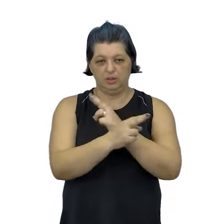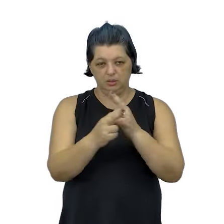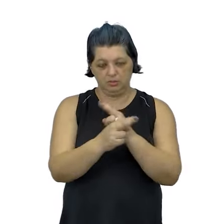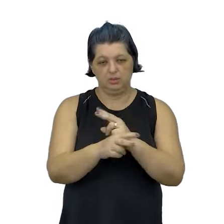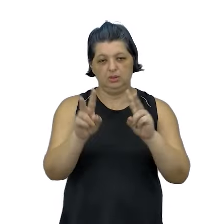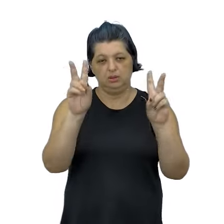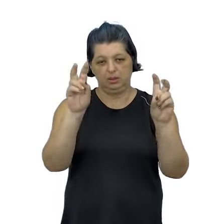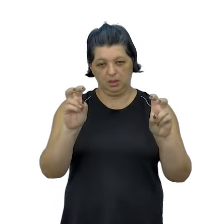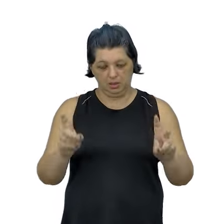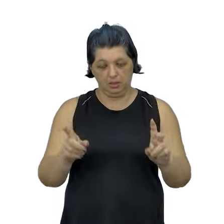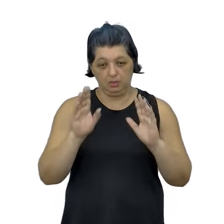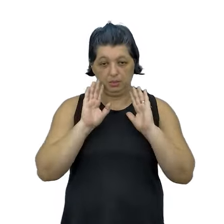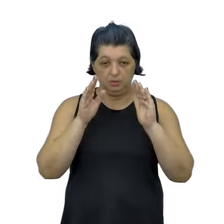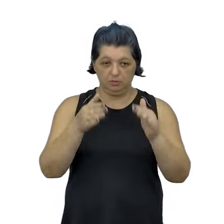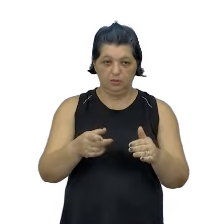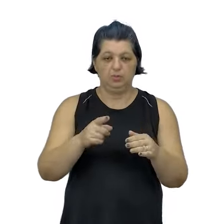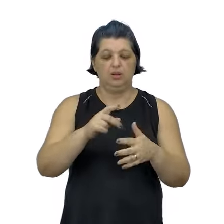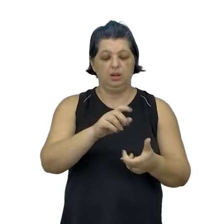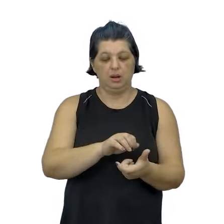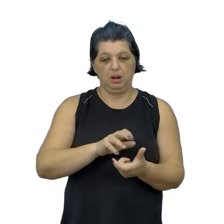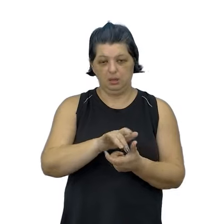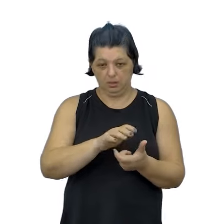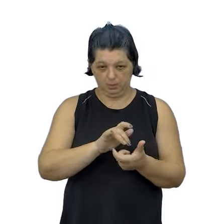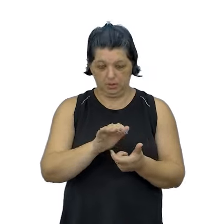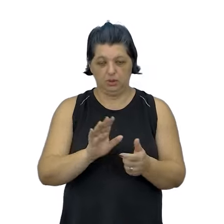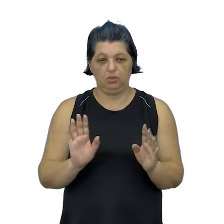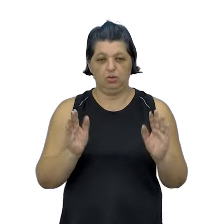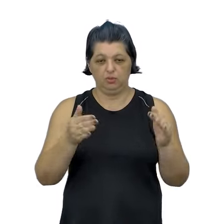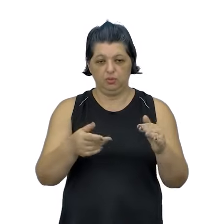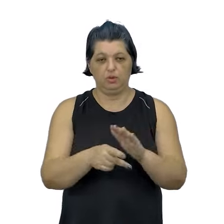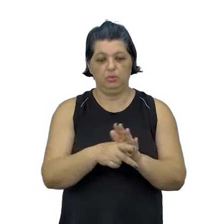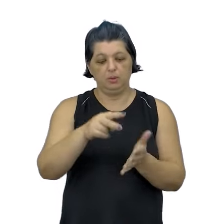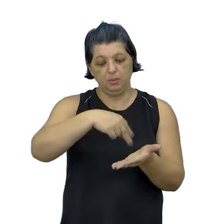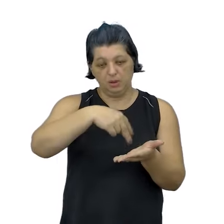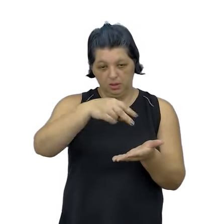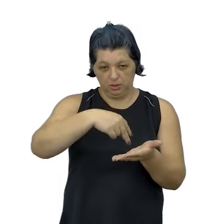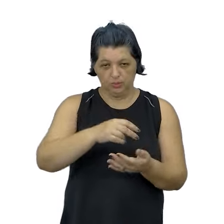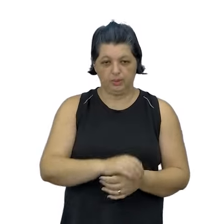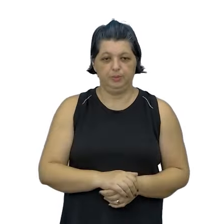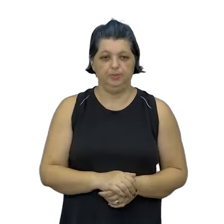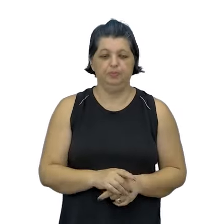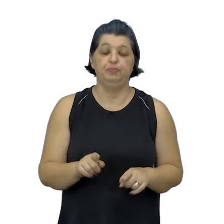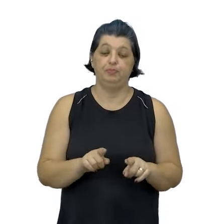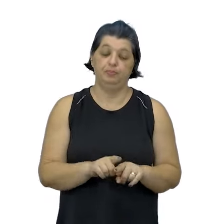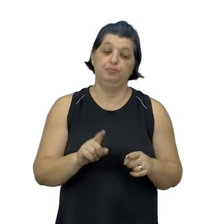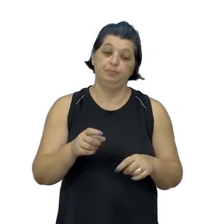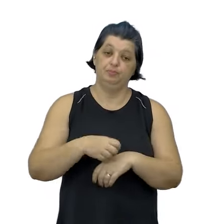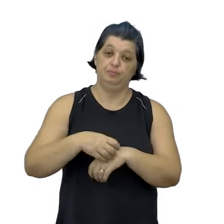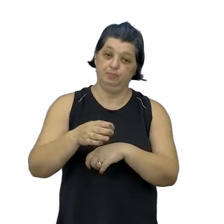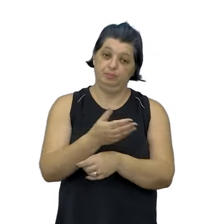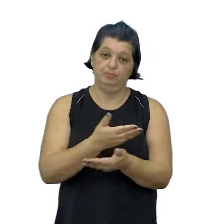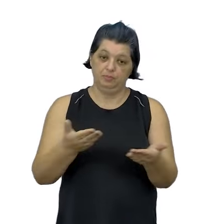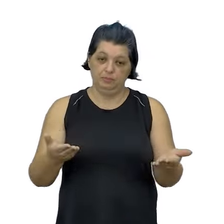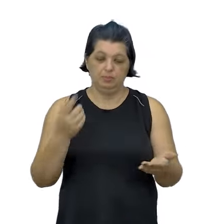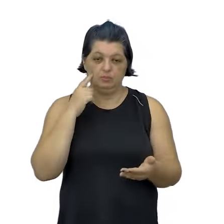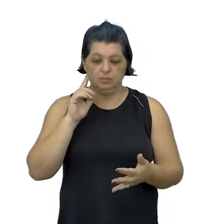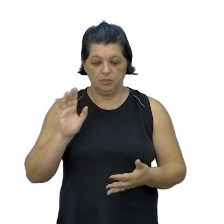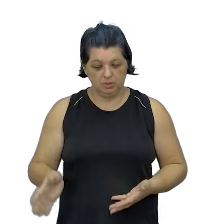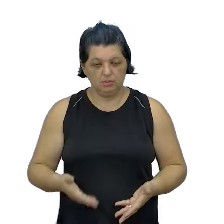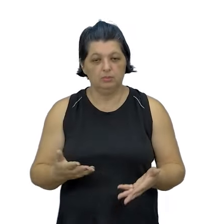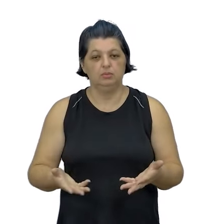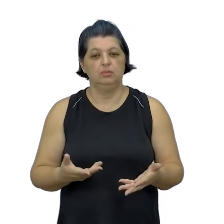tema central, que é o letramento, né, tendo como foco a concepção de leitura, e aquilo que eu falei, eu sugiro que vocês fortaleçam isso